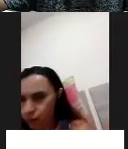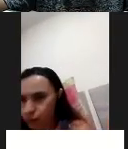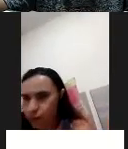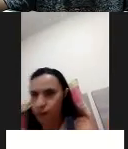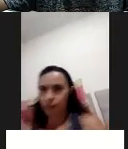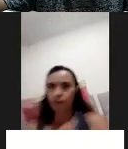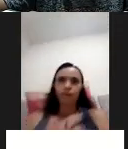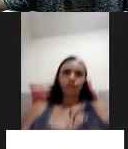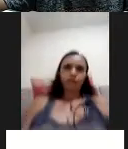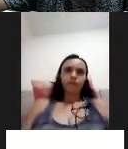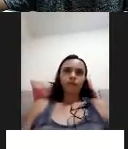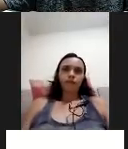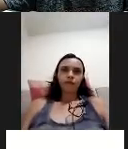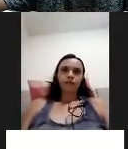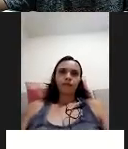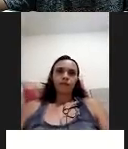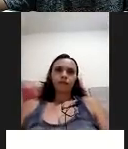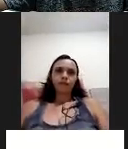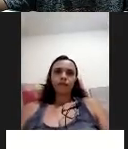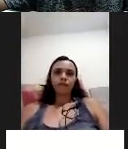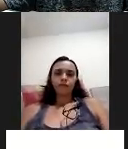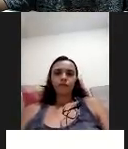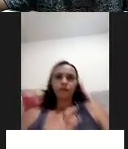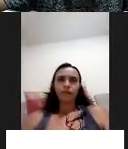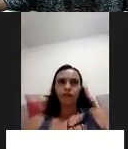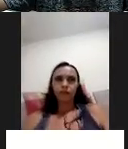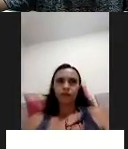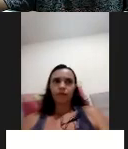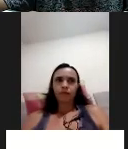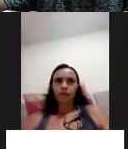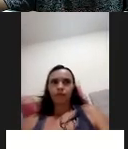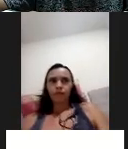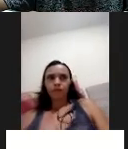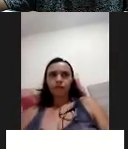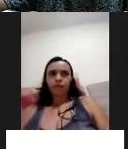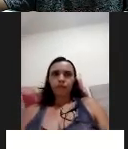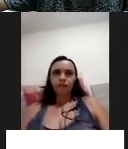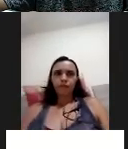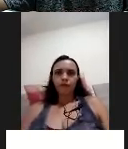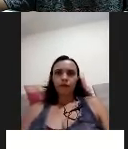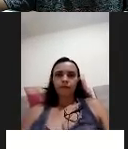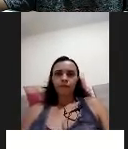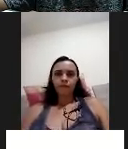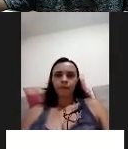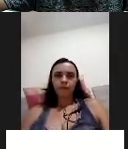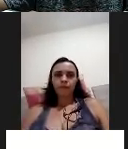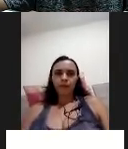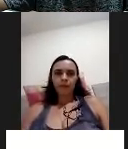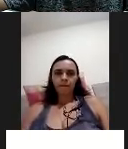pode fazer com cobertor. Você sabe aquelas mantinhas? Você pode pegar uma mantinha e enrolar